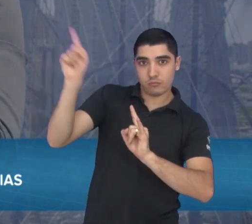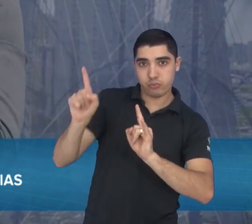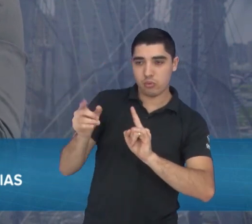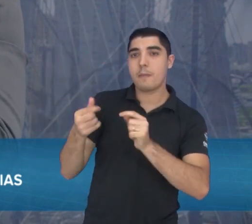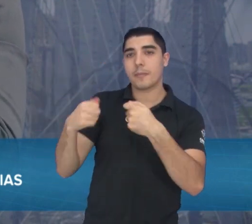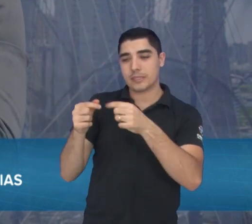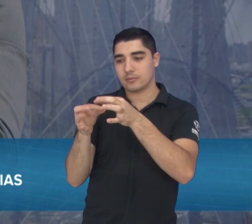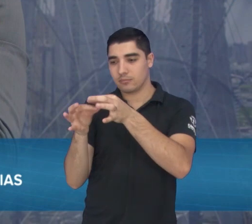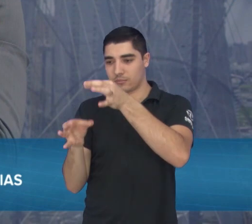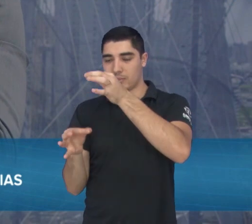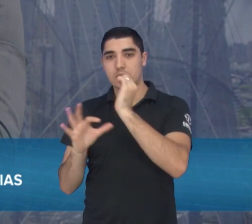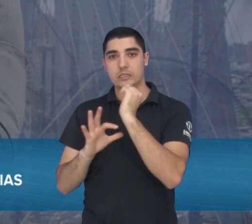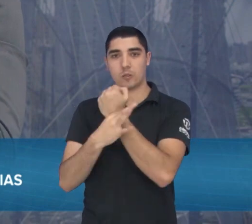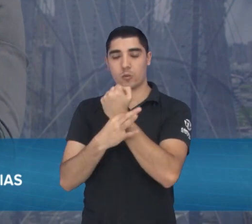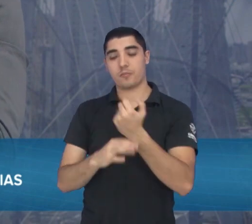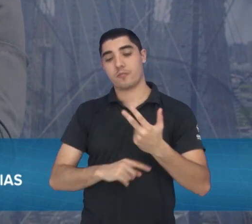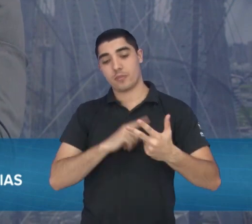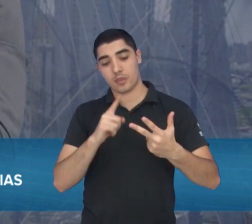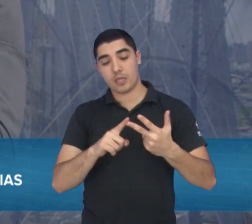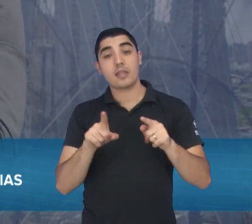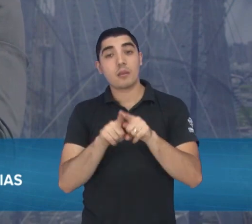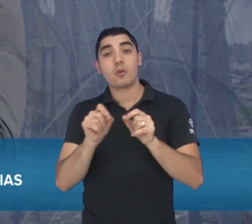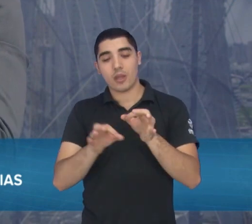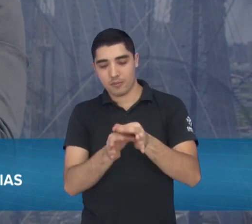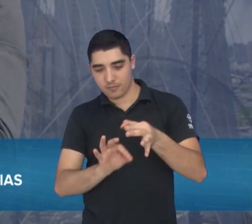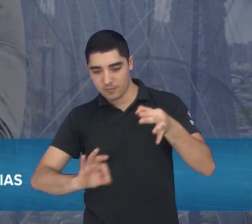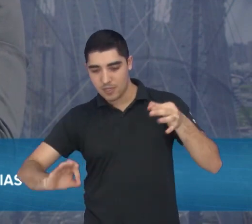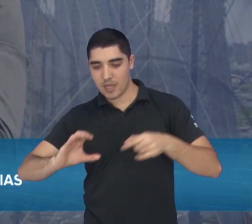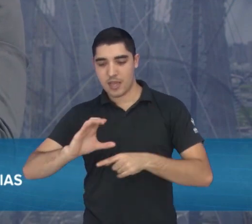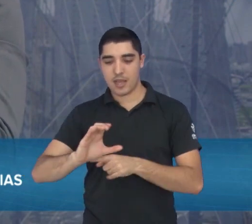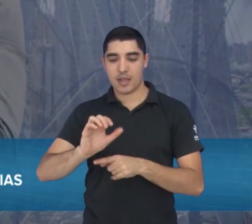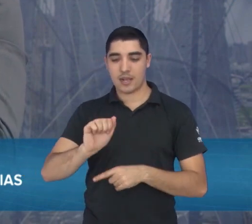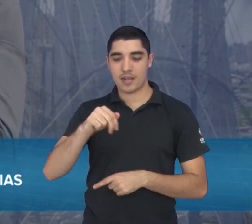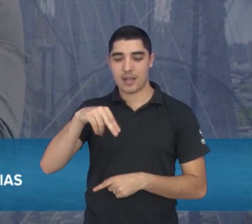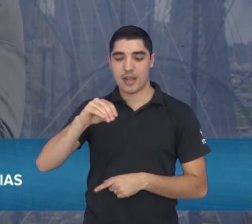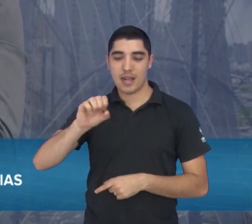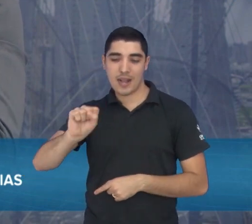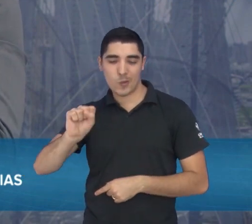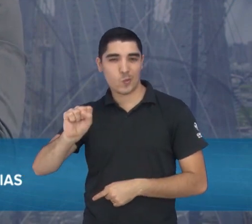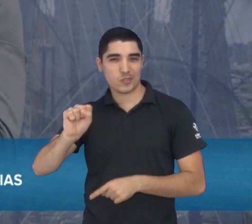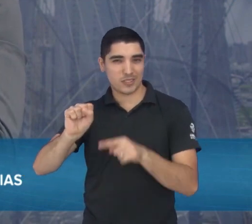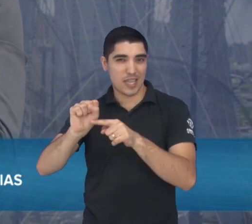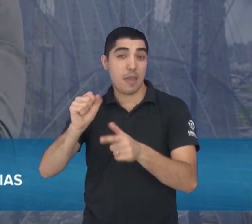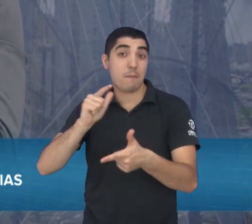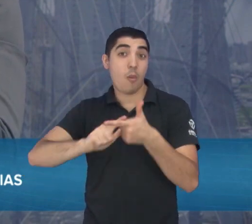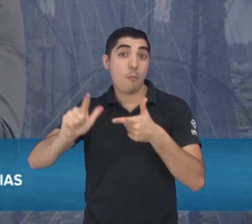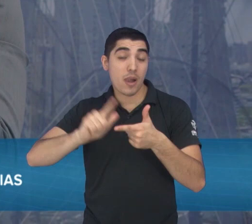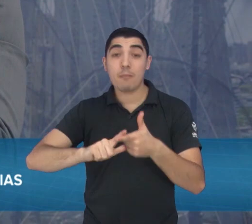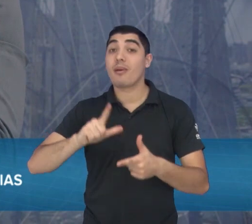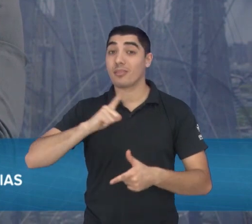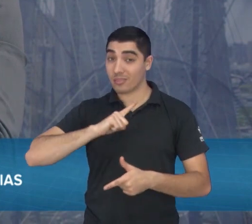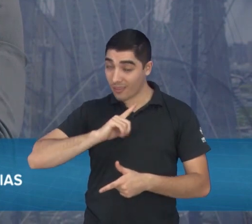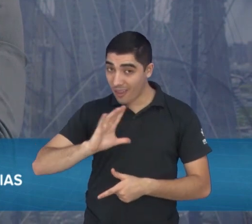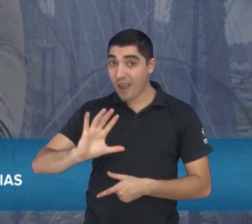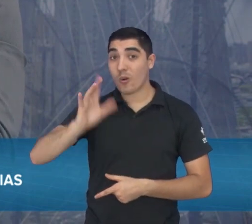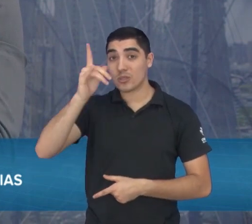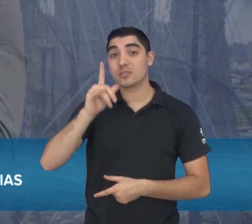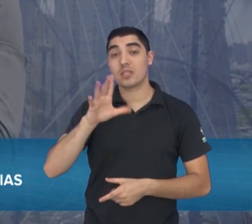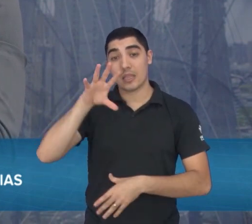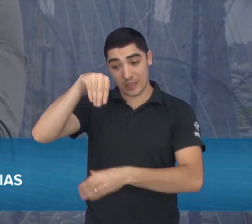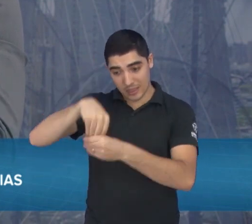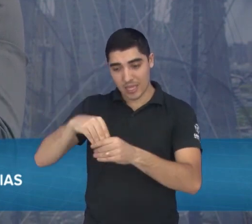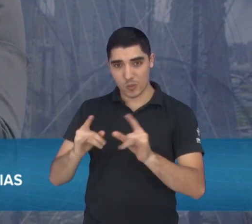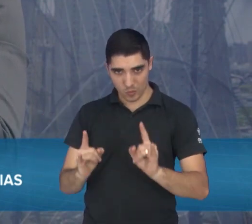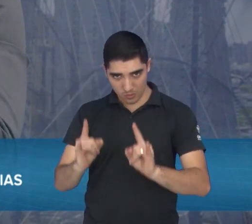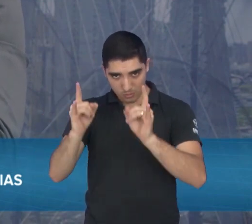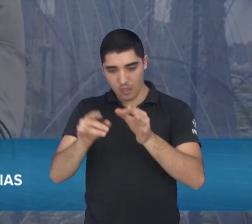e uma delas vem a parte hidráulica, que a gente fala brincando que é cano, um dos problemas, porque ocorrem muitos problemas de infiltrações dentro de